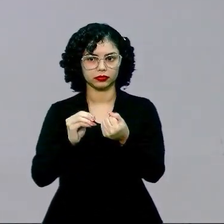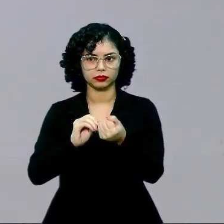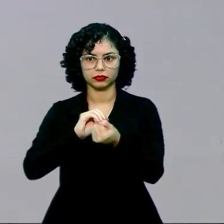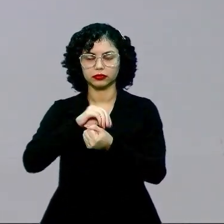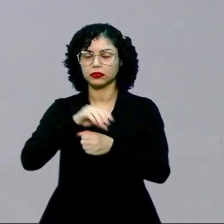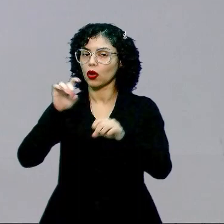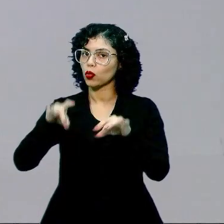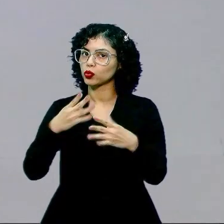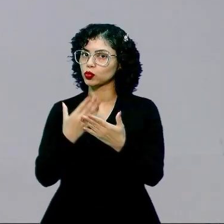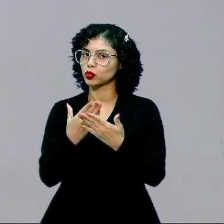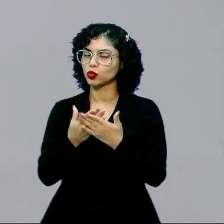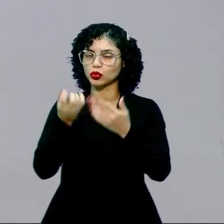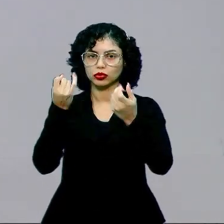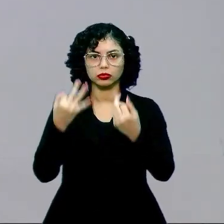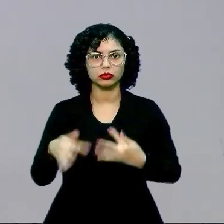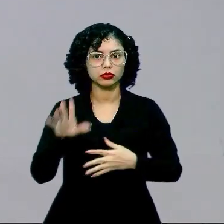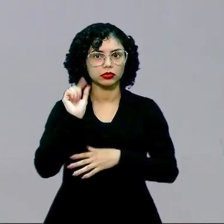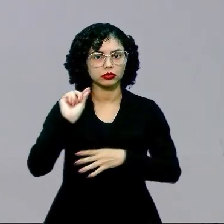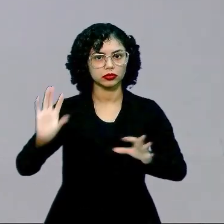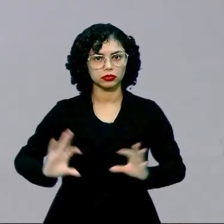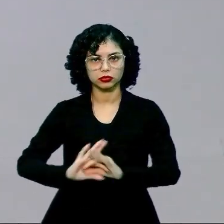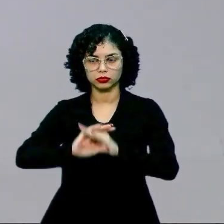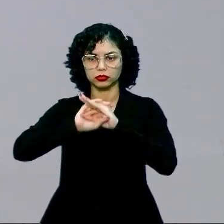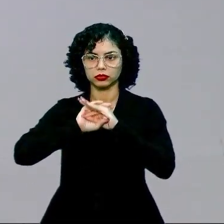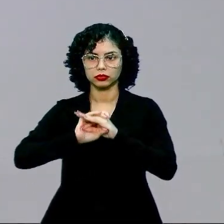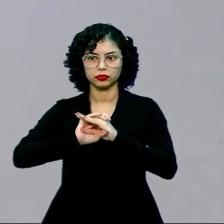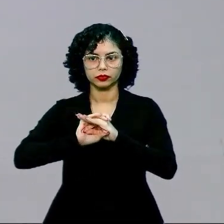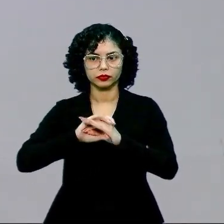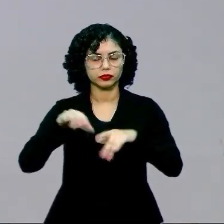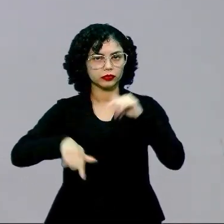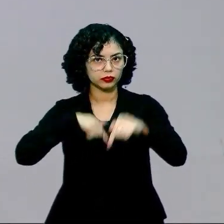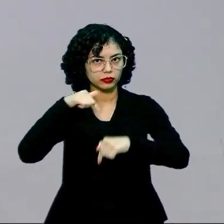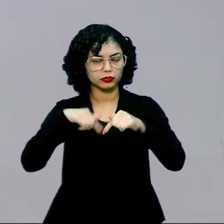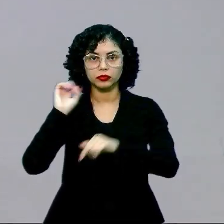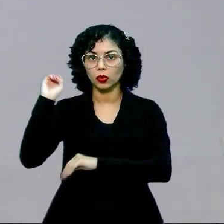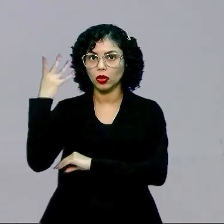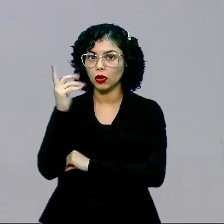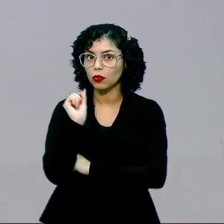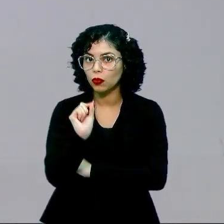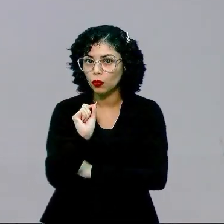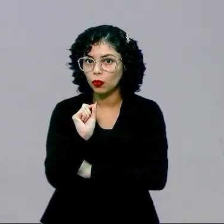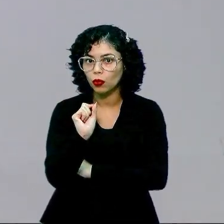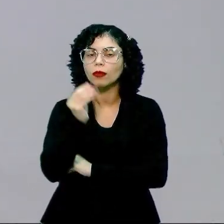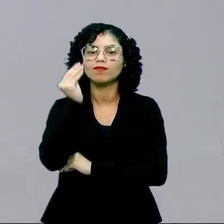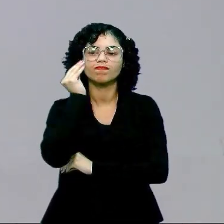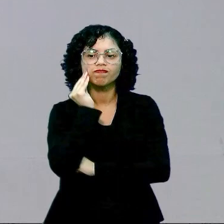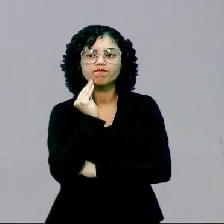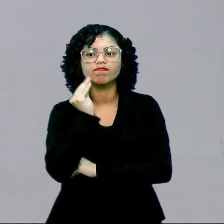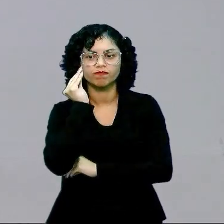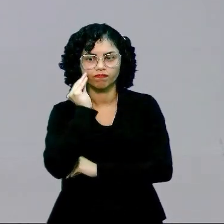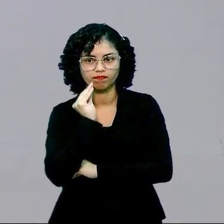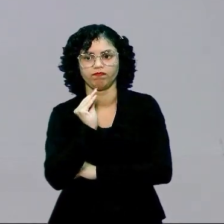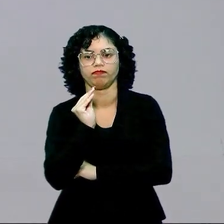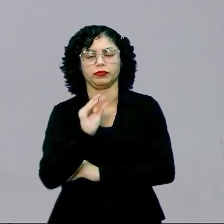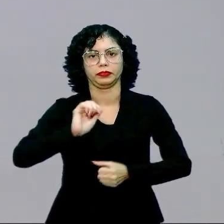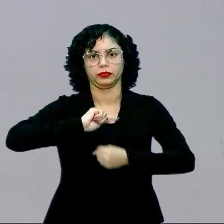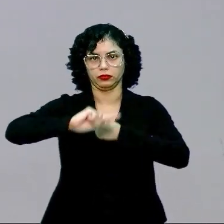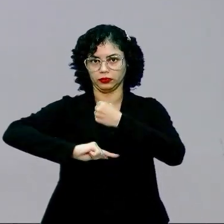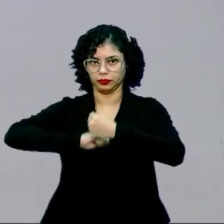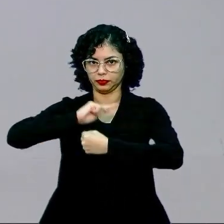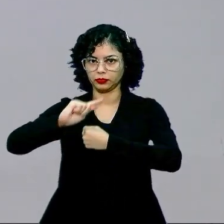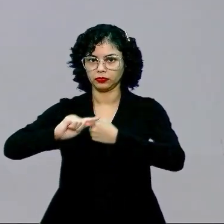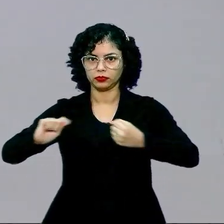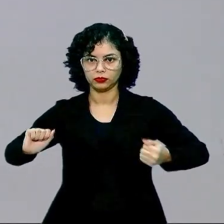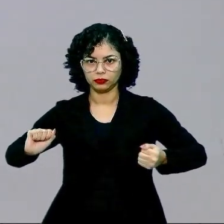última aula eu expliquei para vocês acerca das ligações químicas, que elas ocorrem o quê? Na tentativa de um átomo